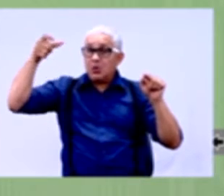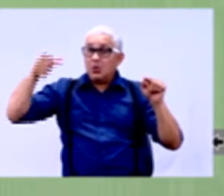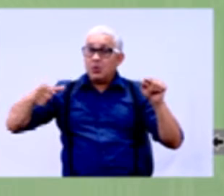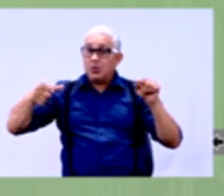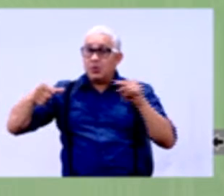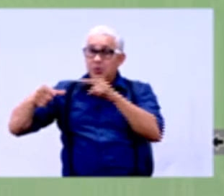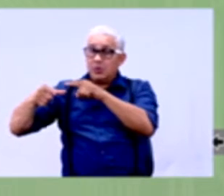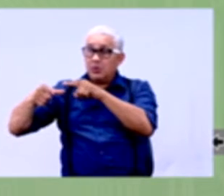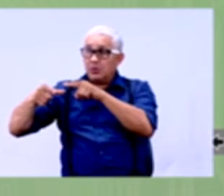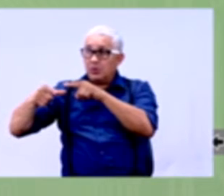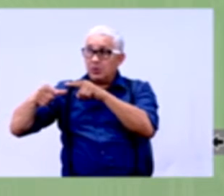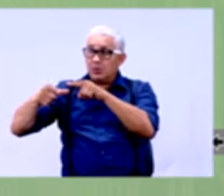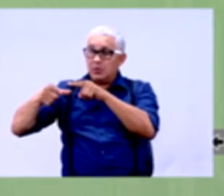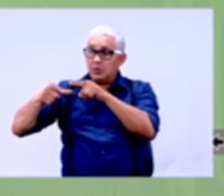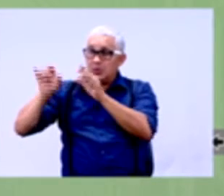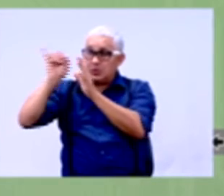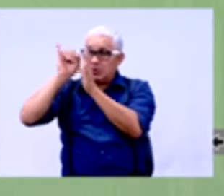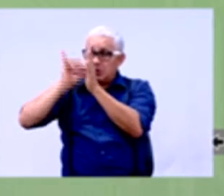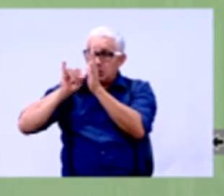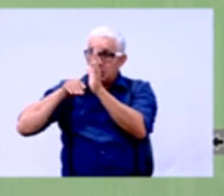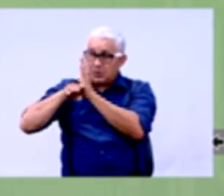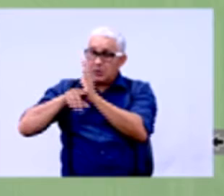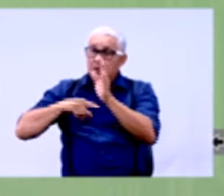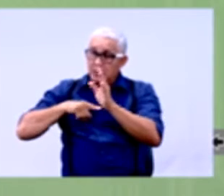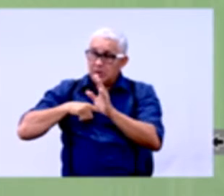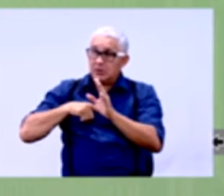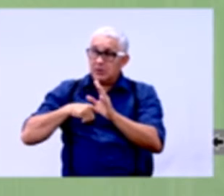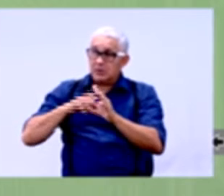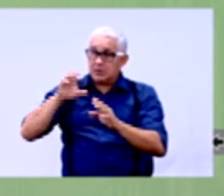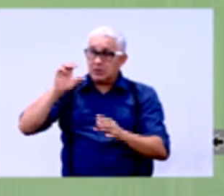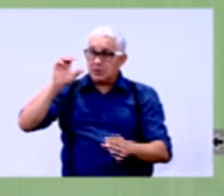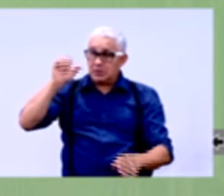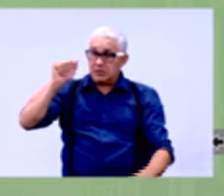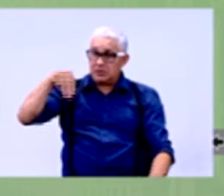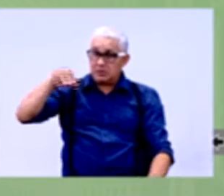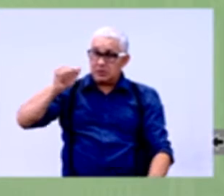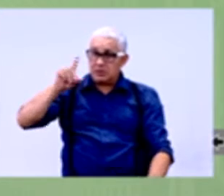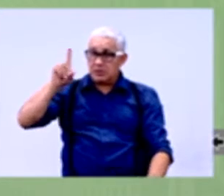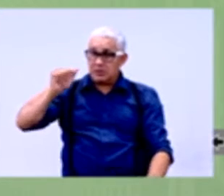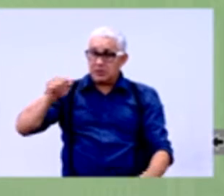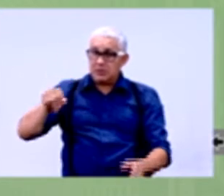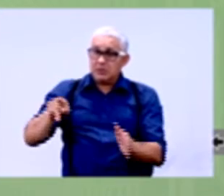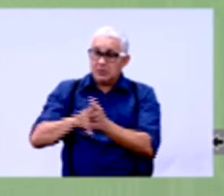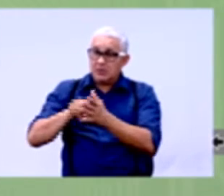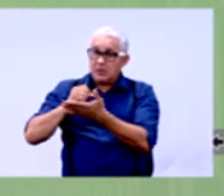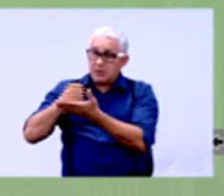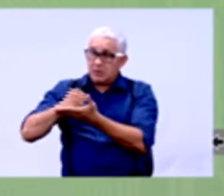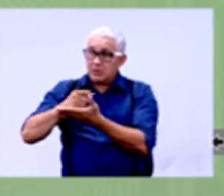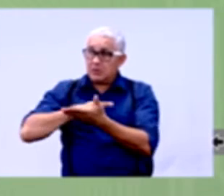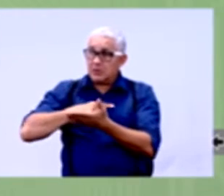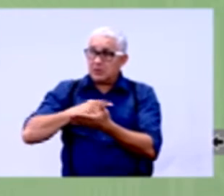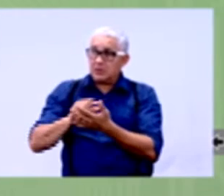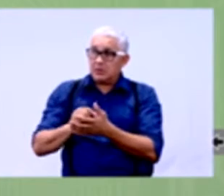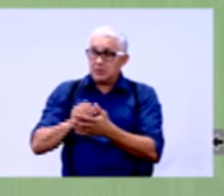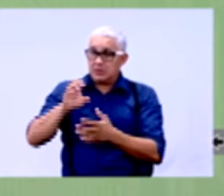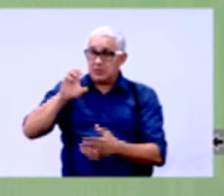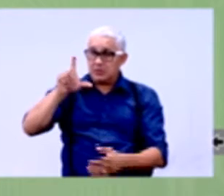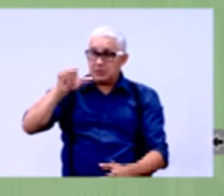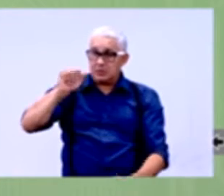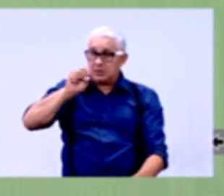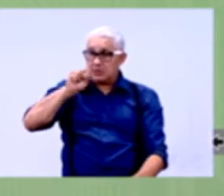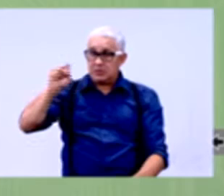a efetiva implementação, que no caso aqui é na camada de controle, que nós temos aqui, ó, a classe certinha